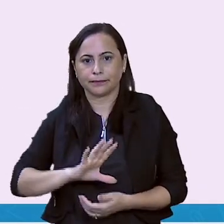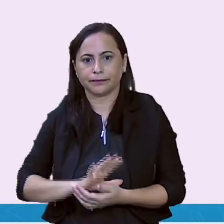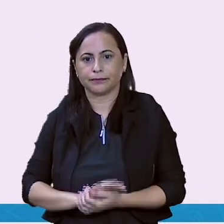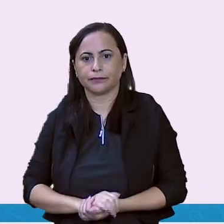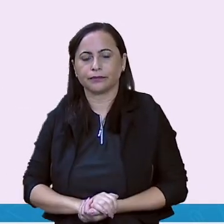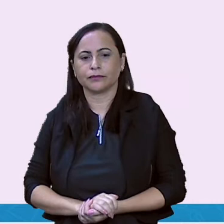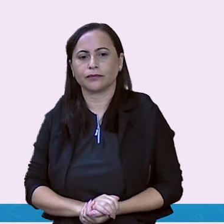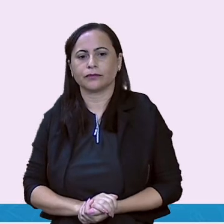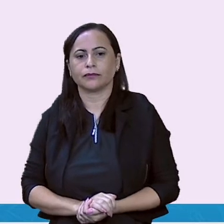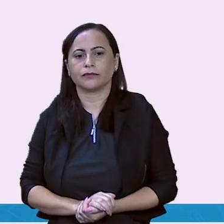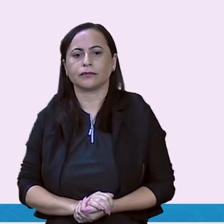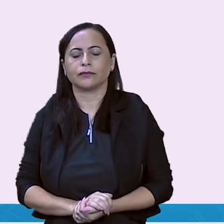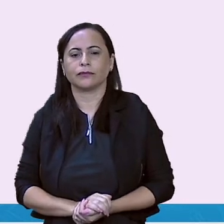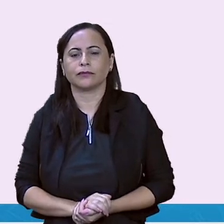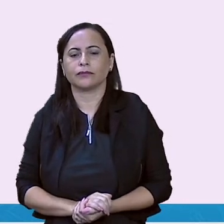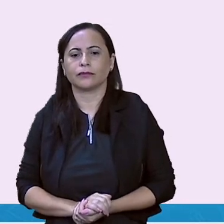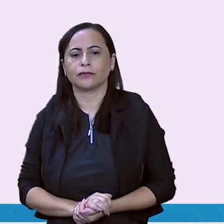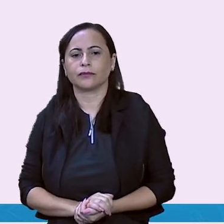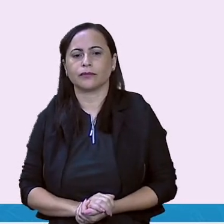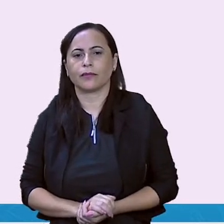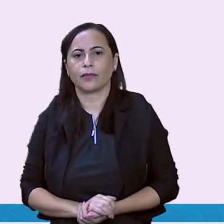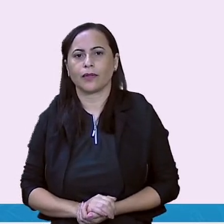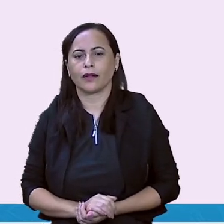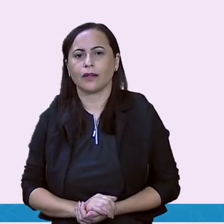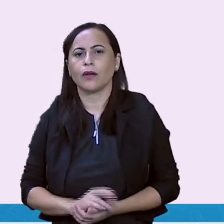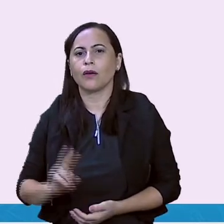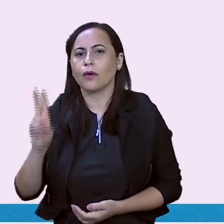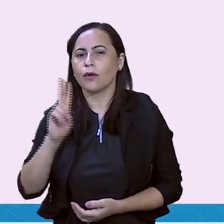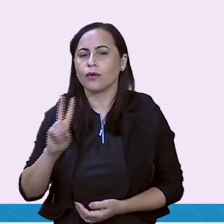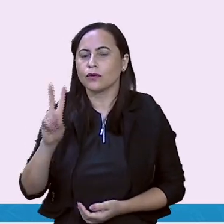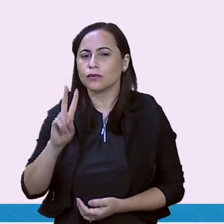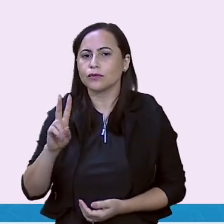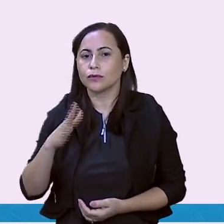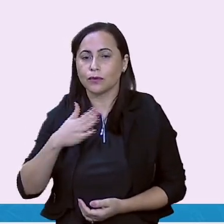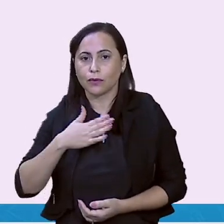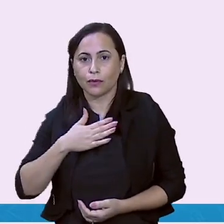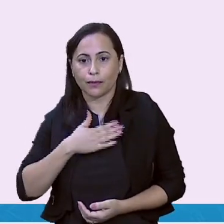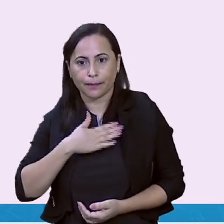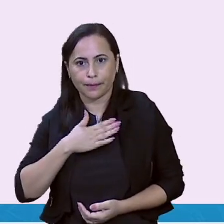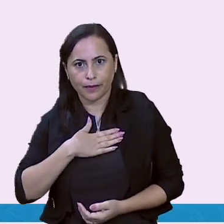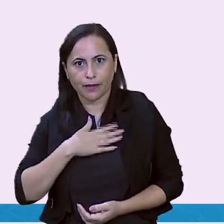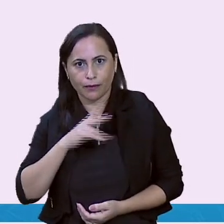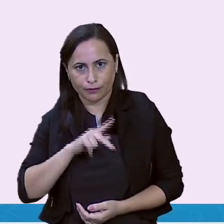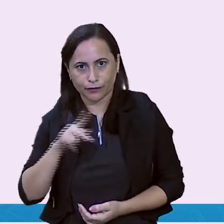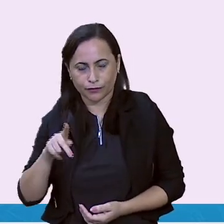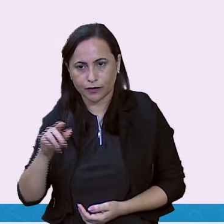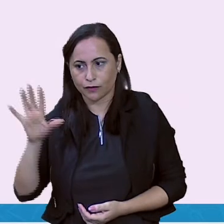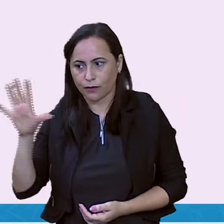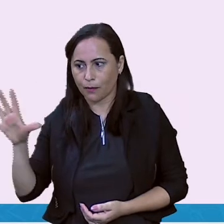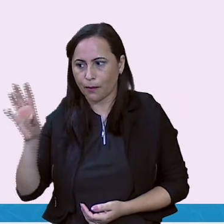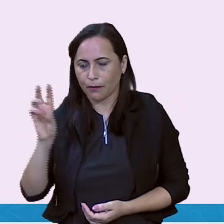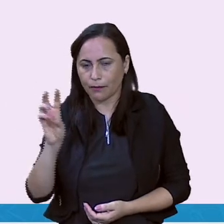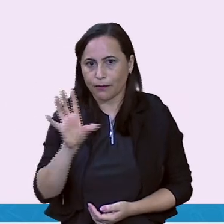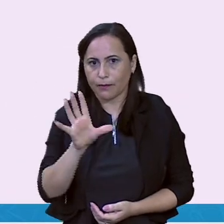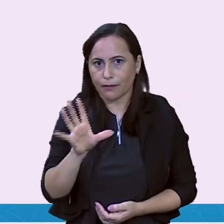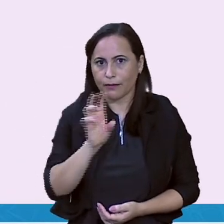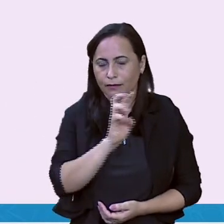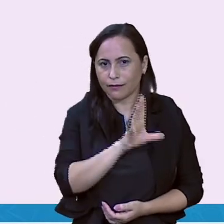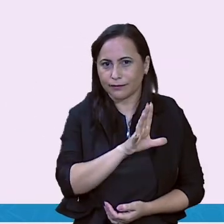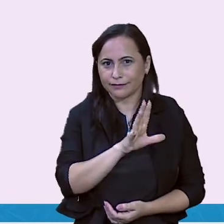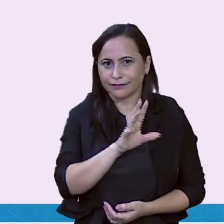a medição com o meu palmo, com a distância da minha mão. Será que deu o mesmo